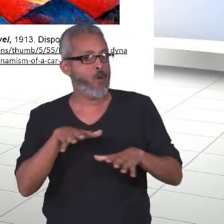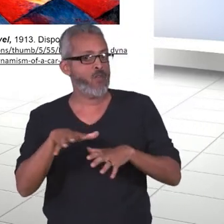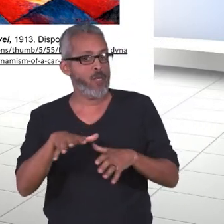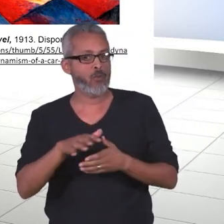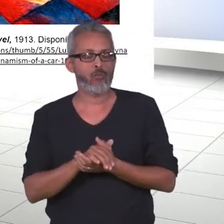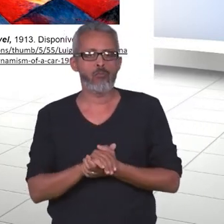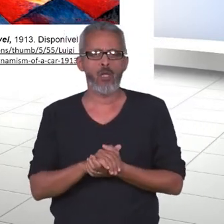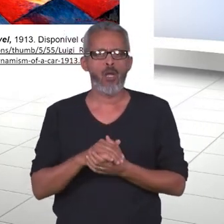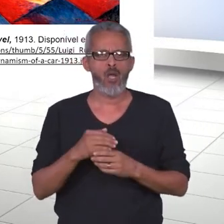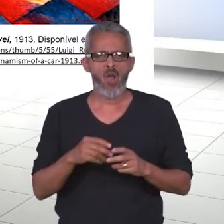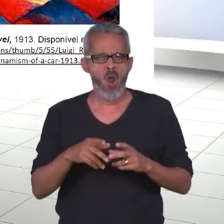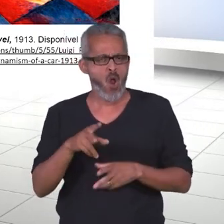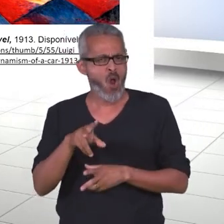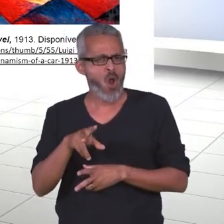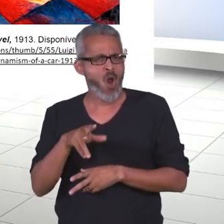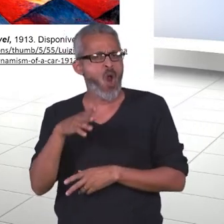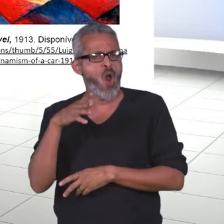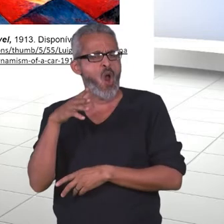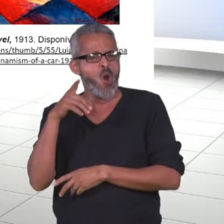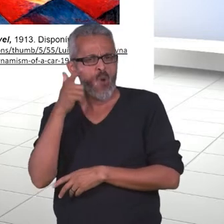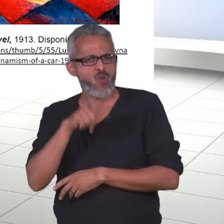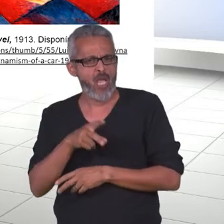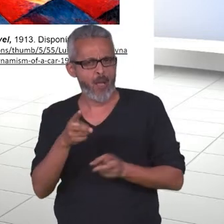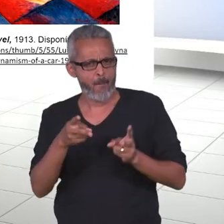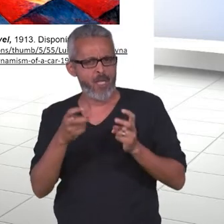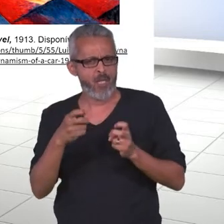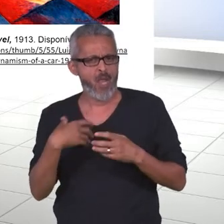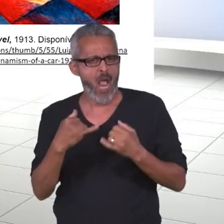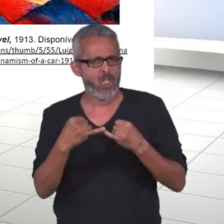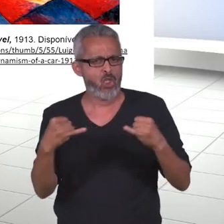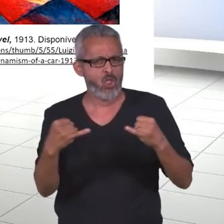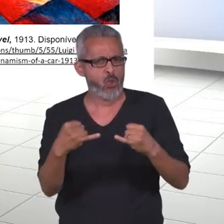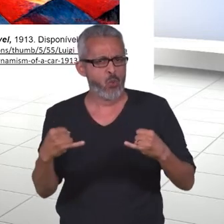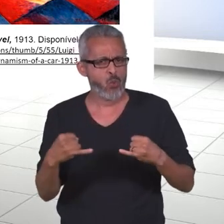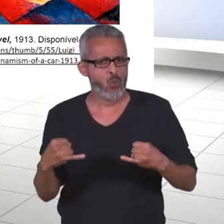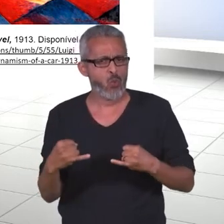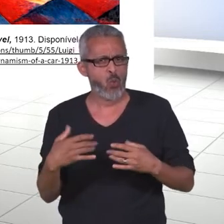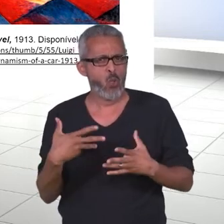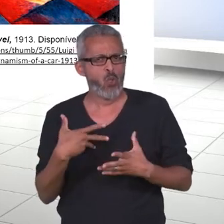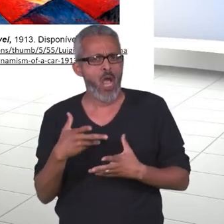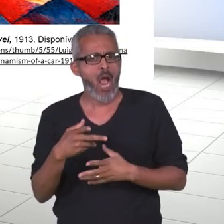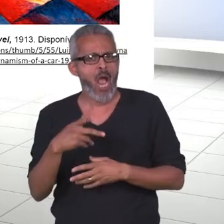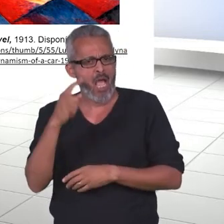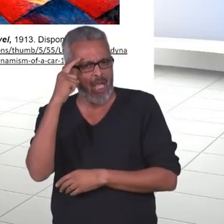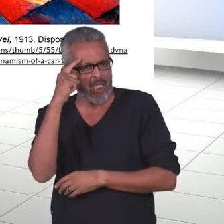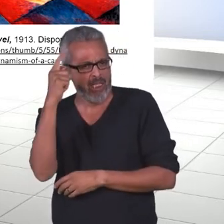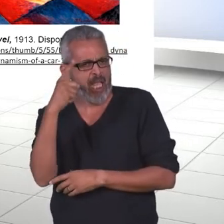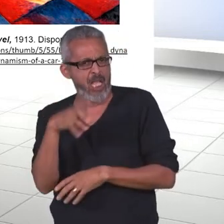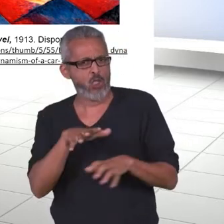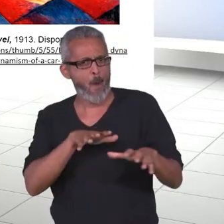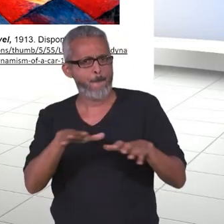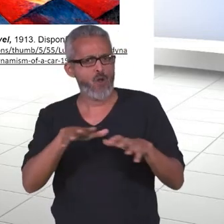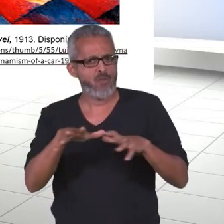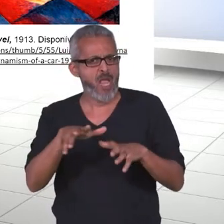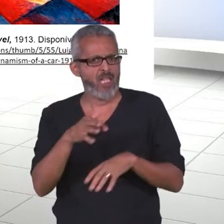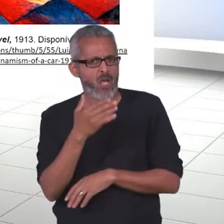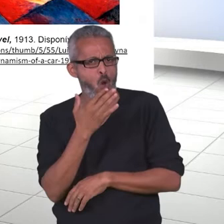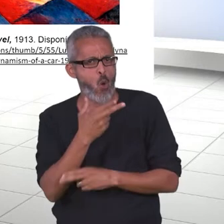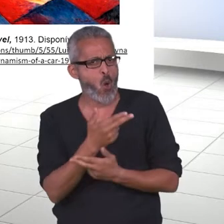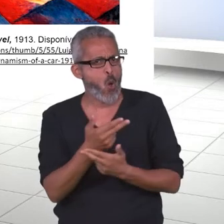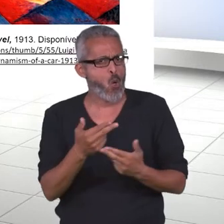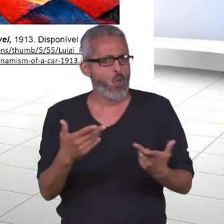em movimento. Conseguem perceber as linhas que passam, trazendo toda essa ideia de movimento,